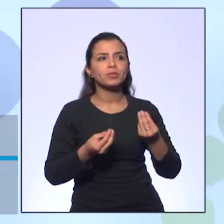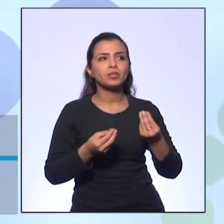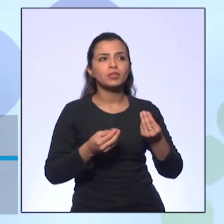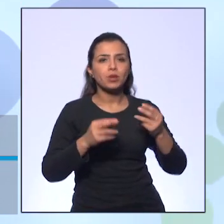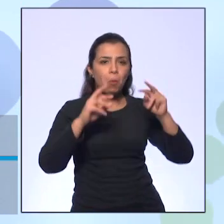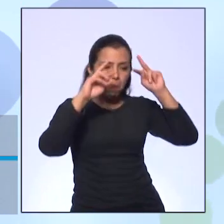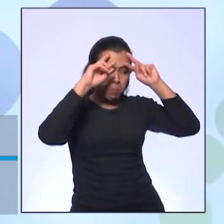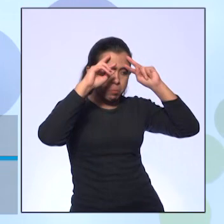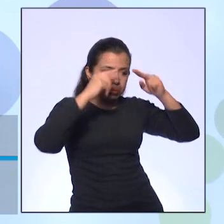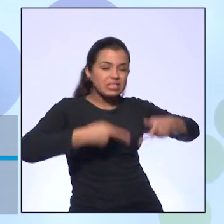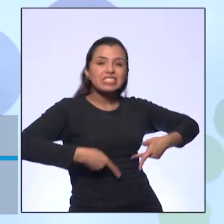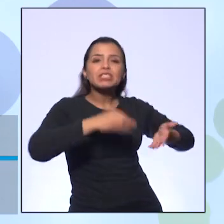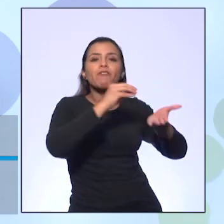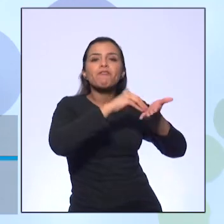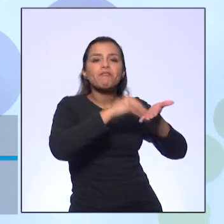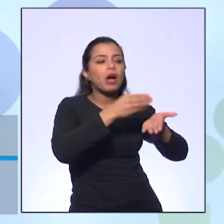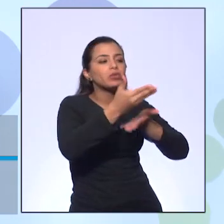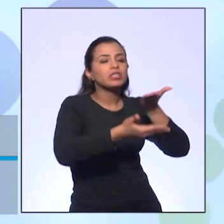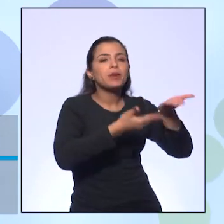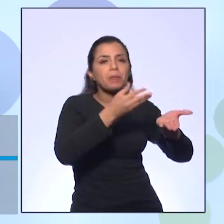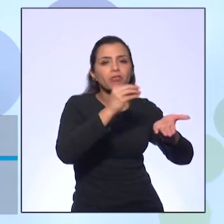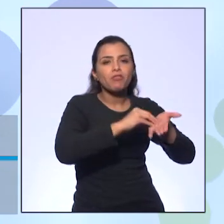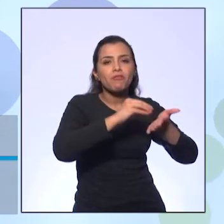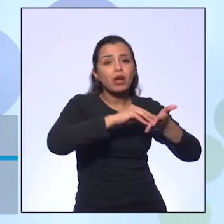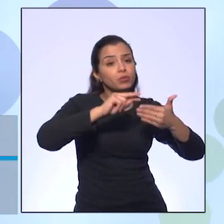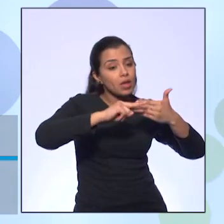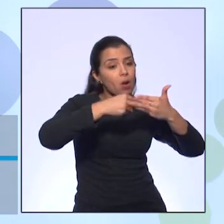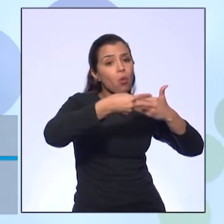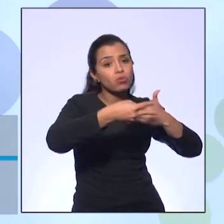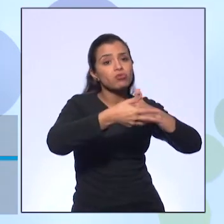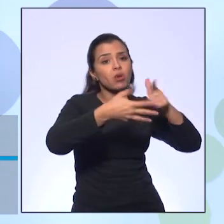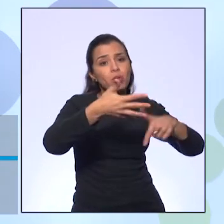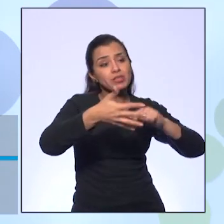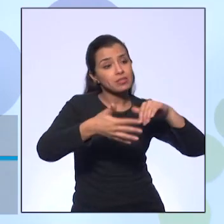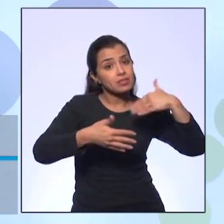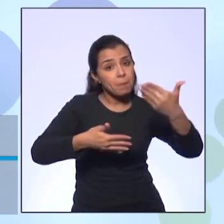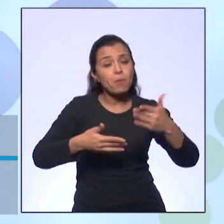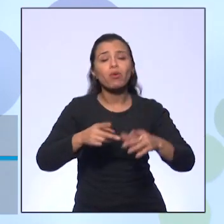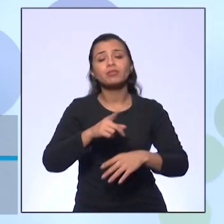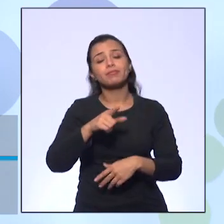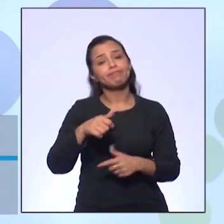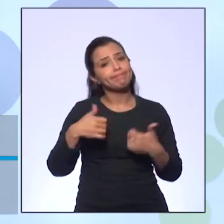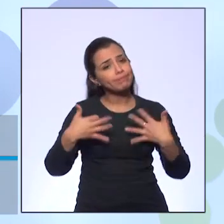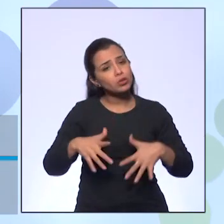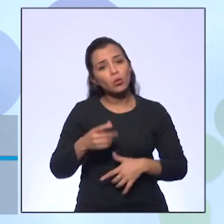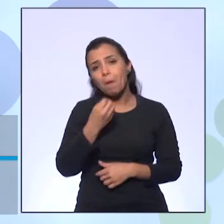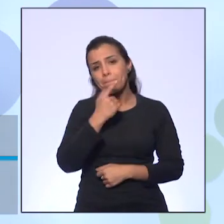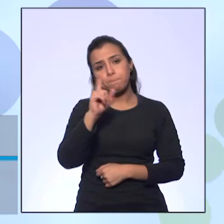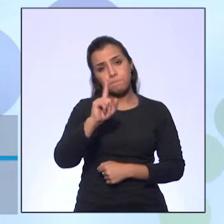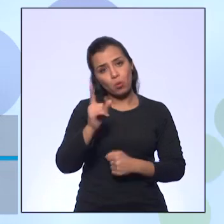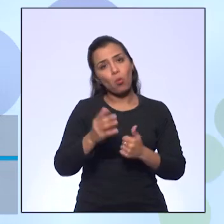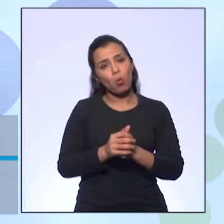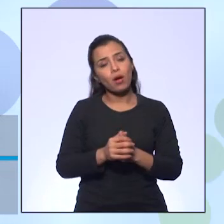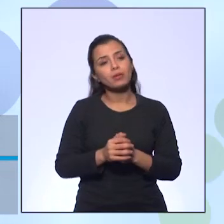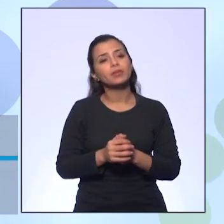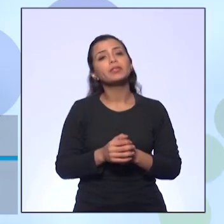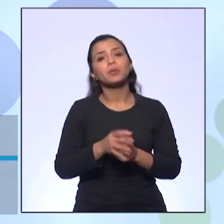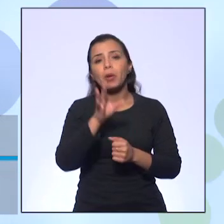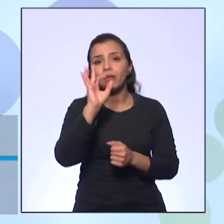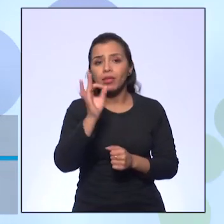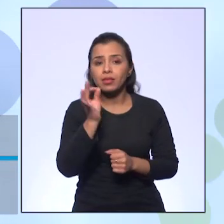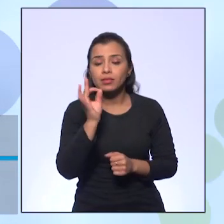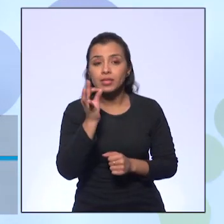desumanizar a filha, né? As consequências não serão nada boas. Concordo perfeitamente, não vou acrescentar nada com relação ao que os alunos colocaram, é isto